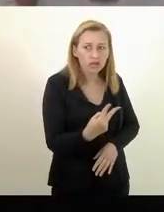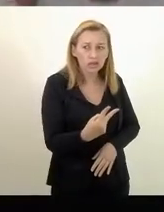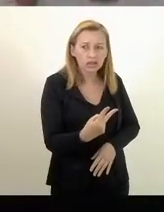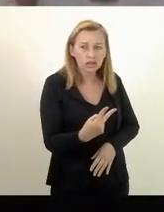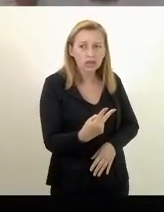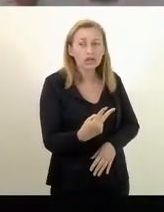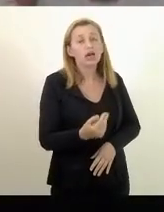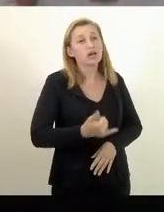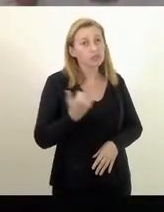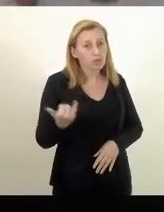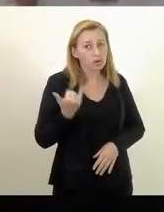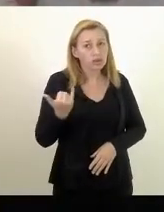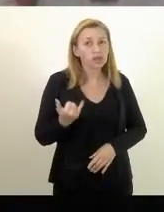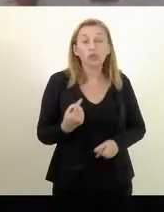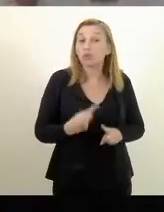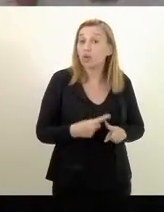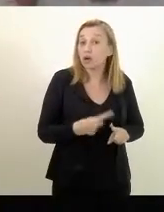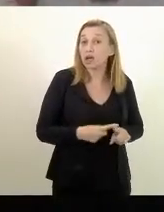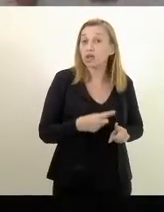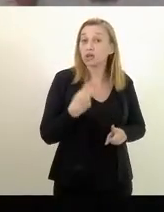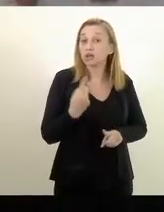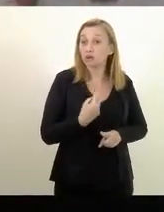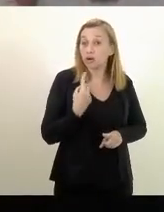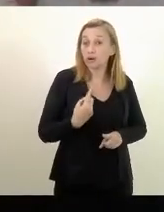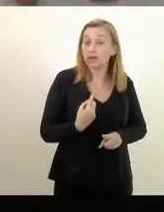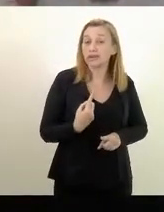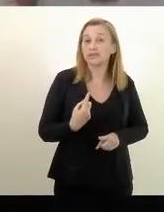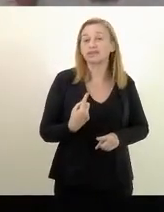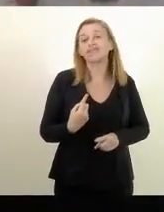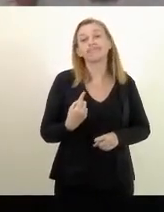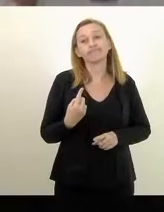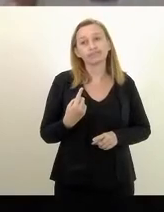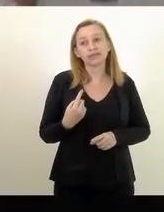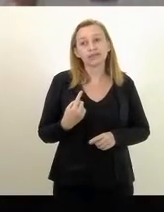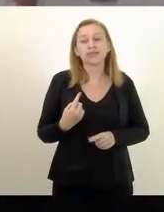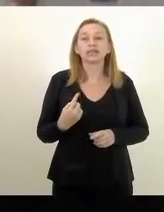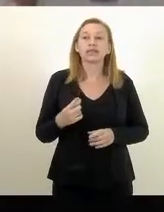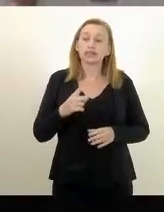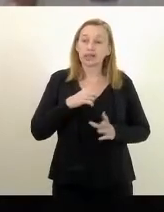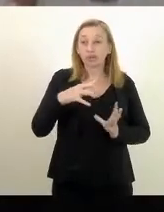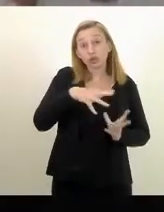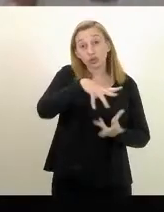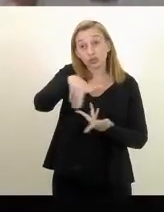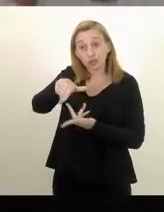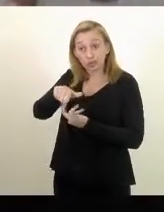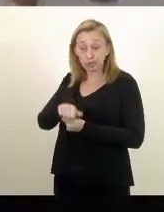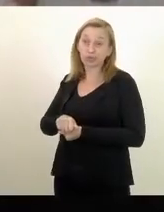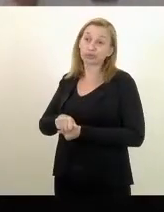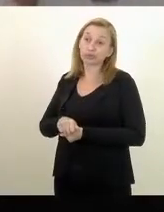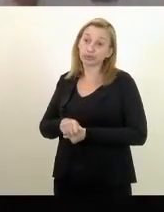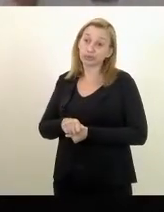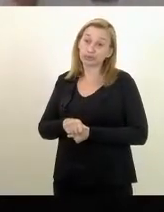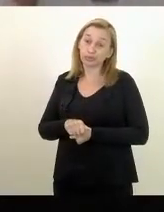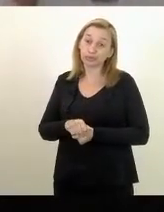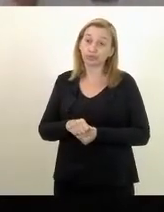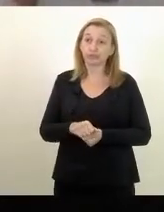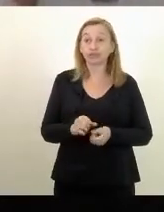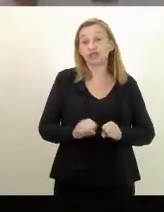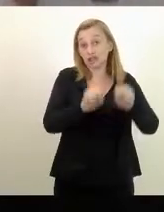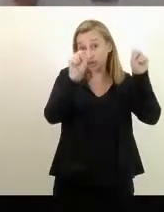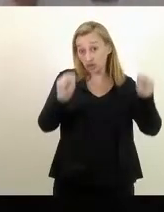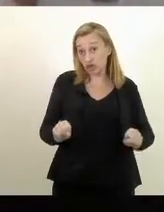que sejam até porque nós estamos ainda no mundo em vigência de um sistema patriarcal